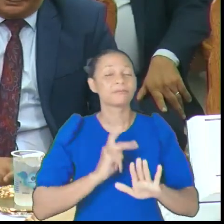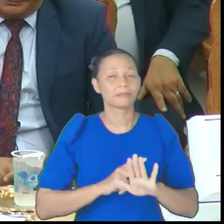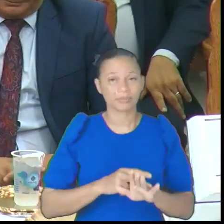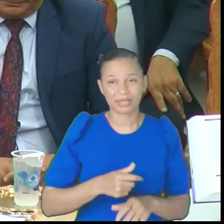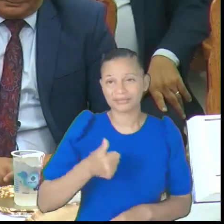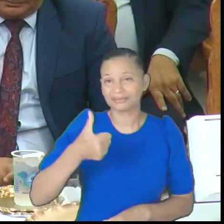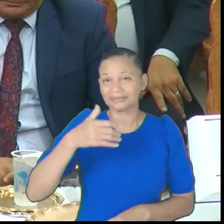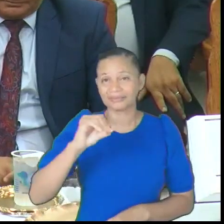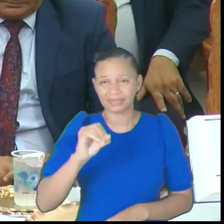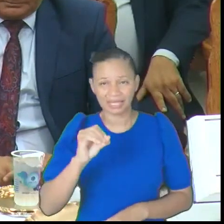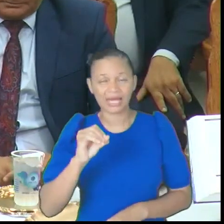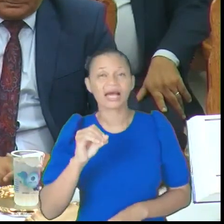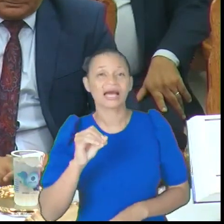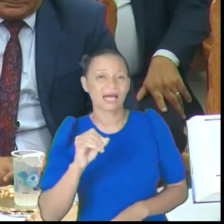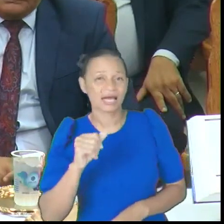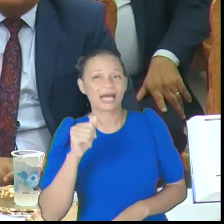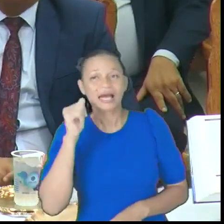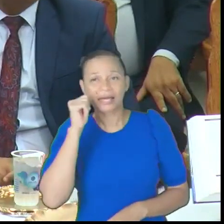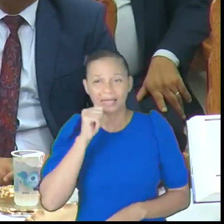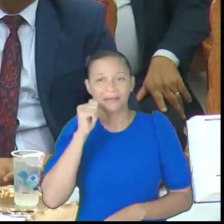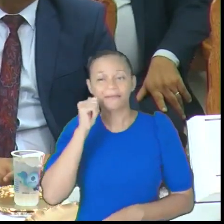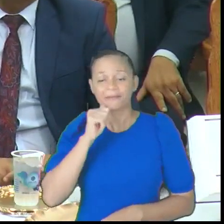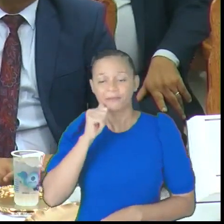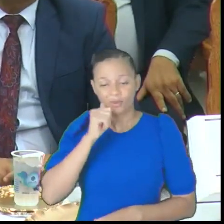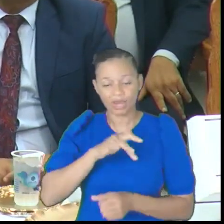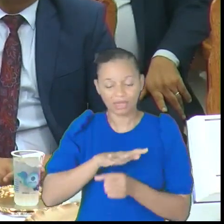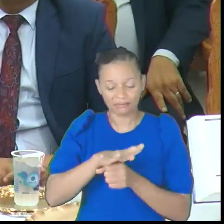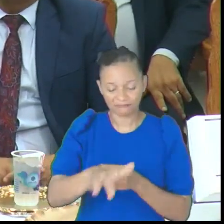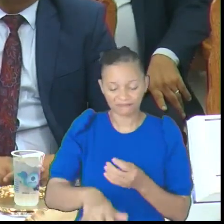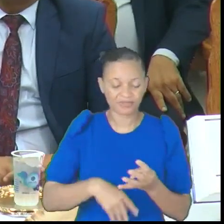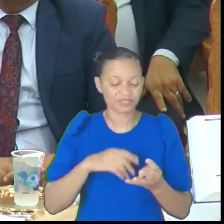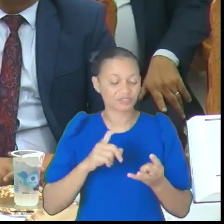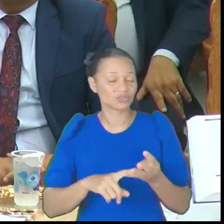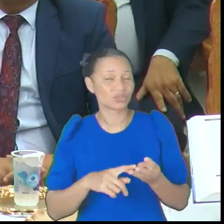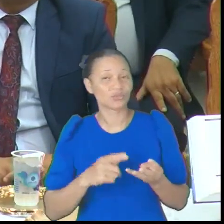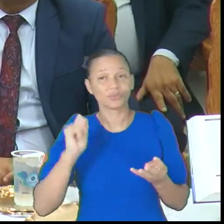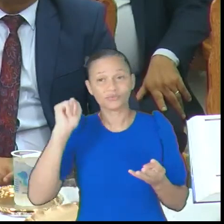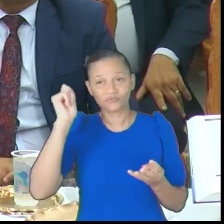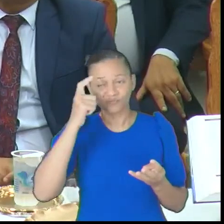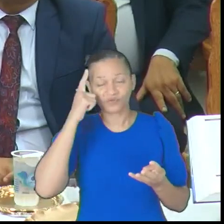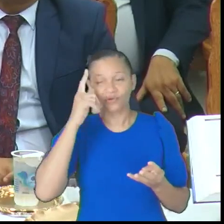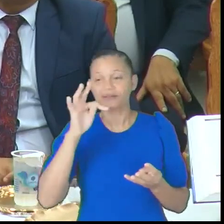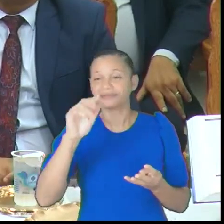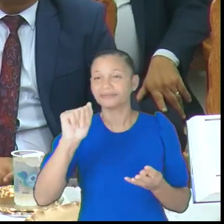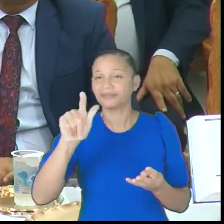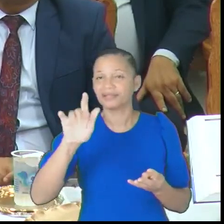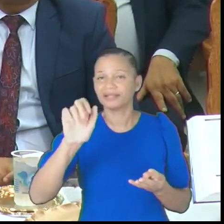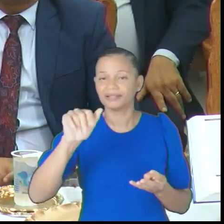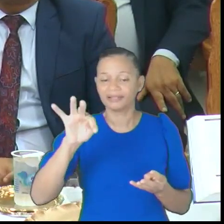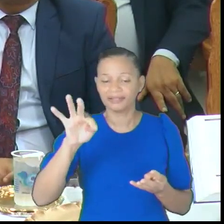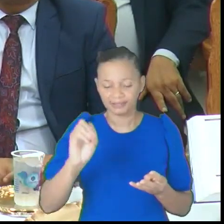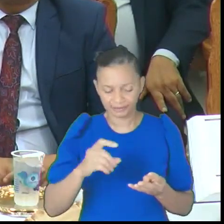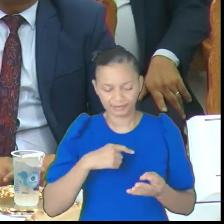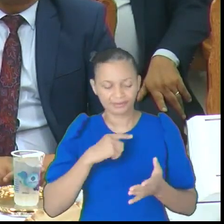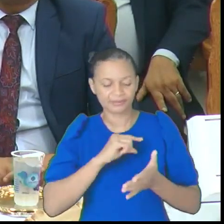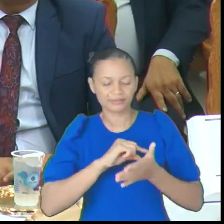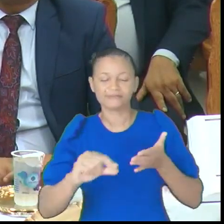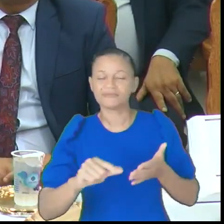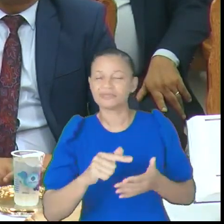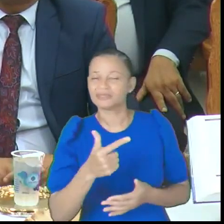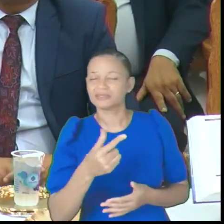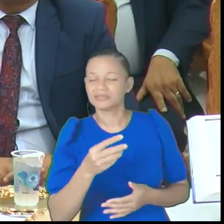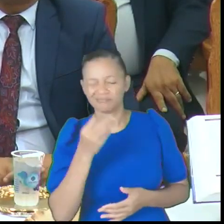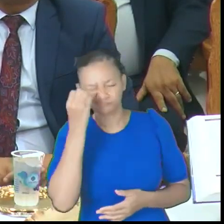dos talentos. Se você pegar essas 4 parábolas e colocar as lentes do versículo de número 38, se não